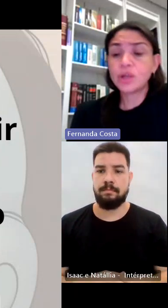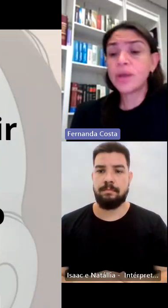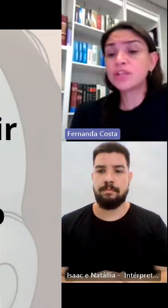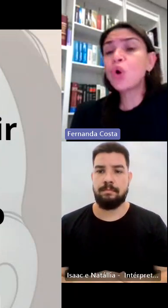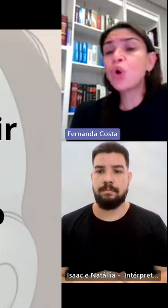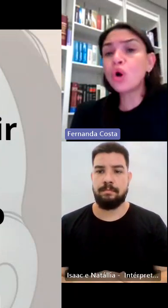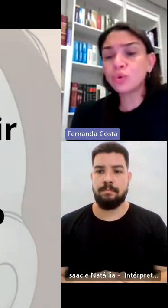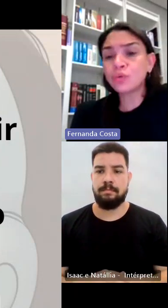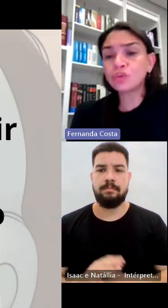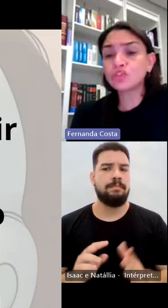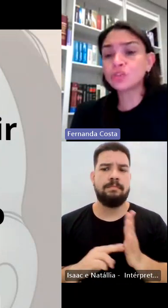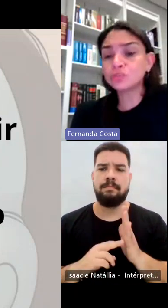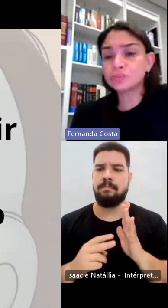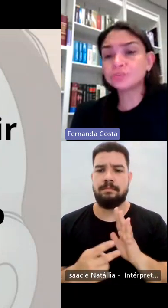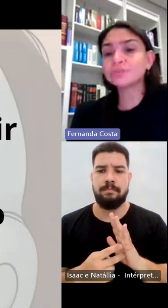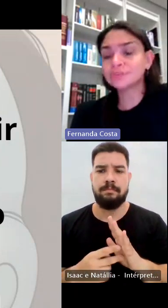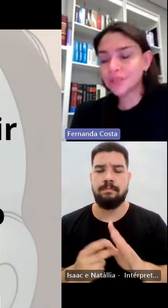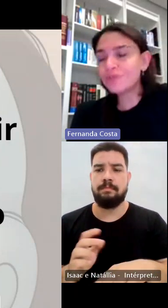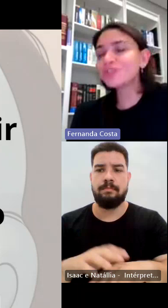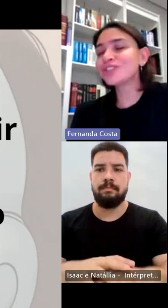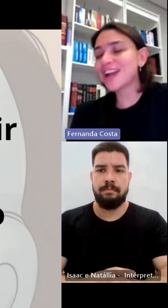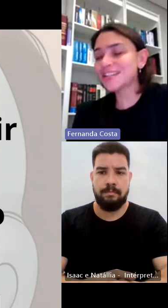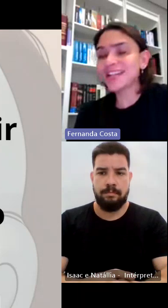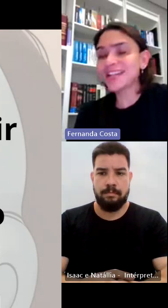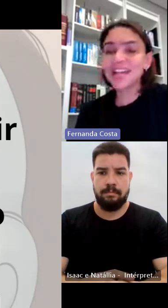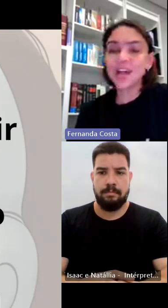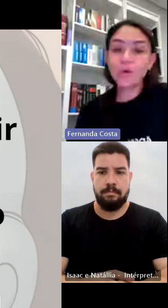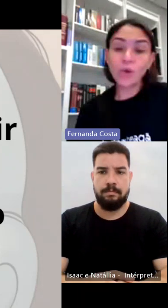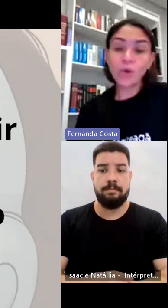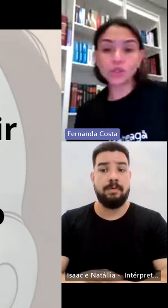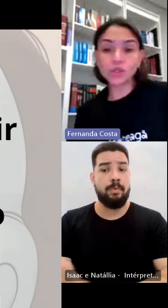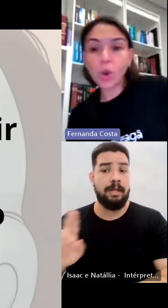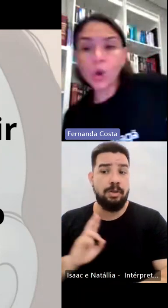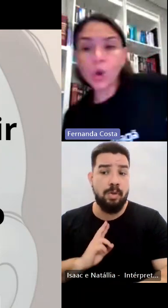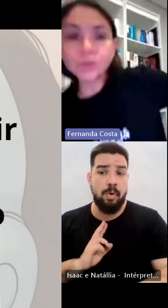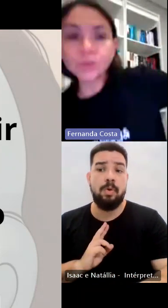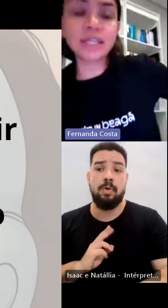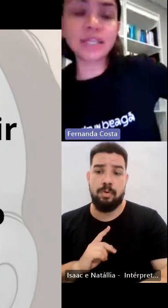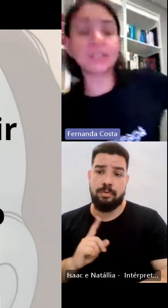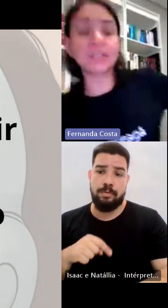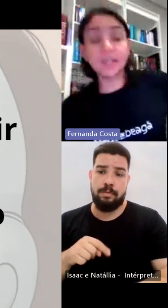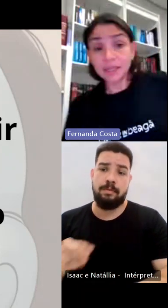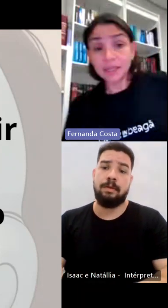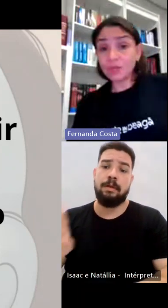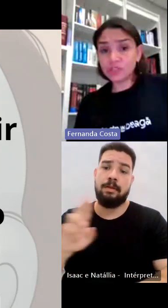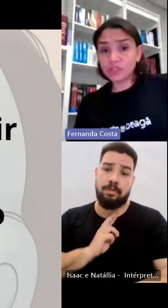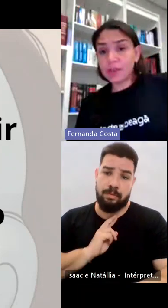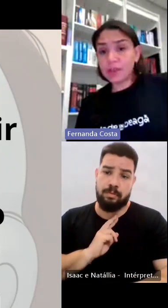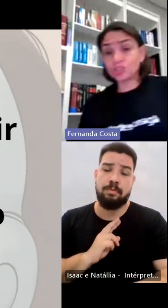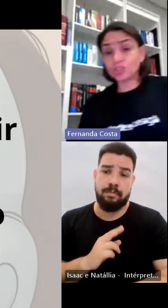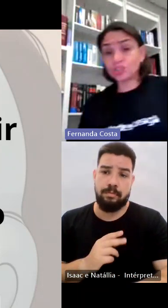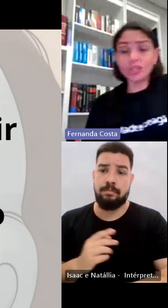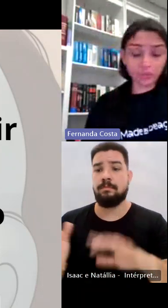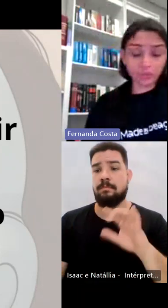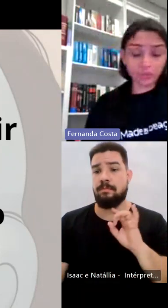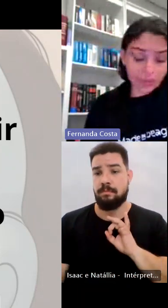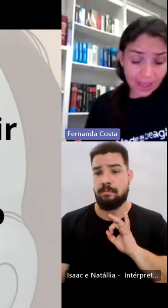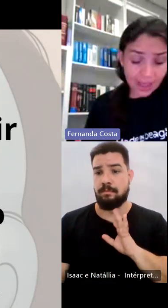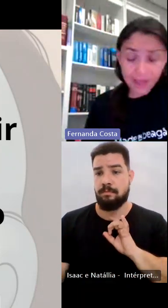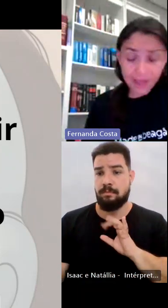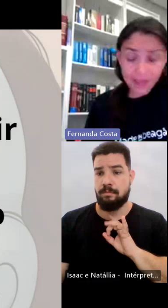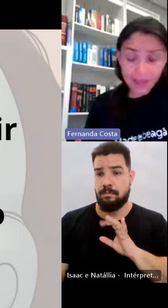Vou te dar um retorno. Eu vou te trazer um retorno daquilo ali. Então, o feedback auditivo,